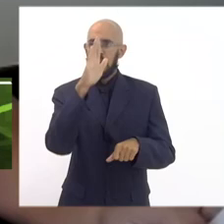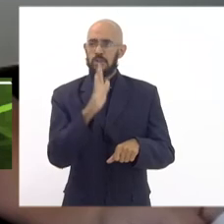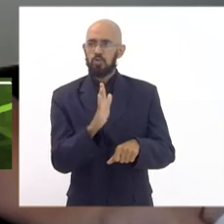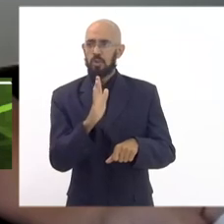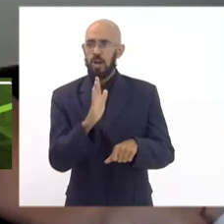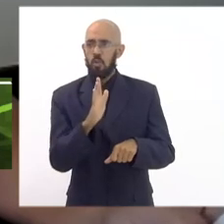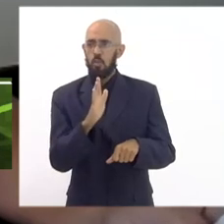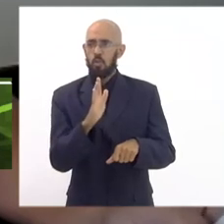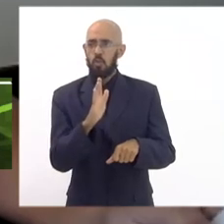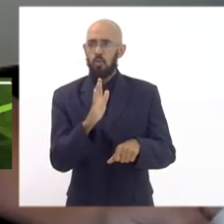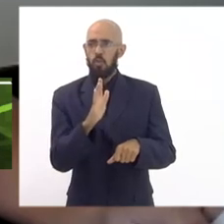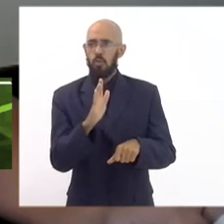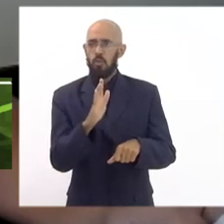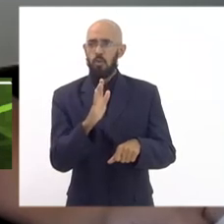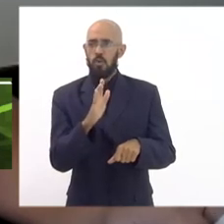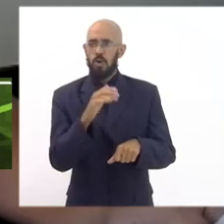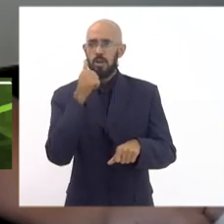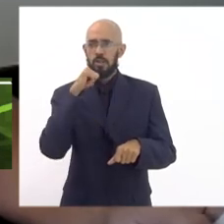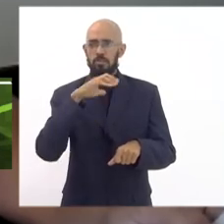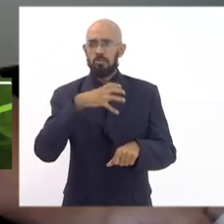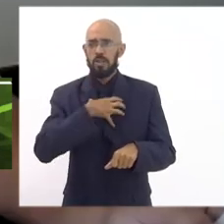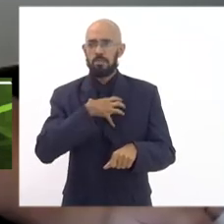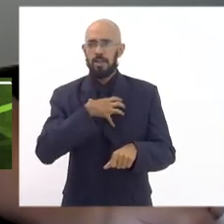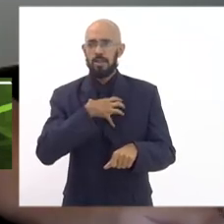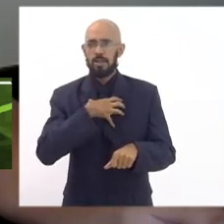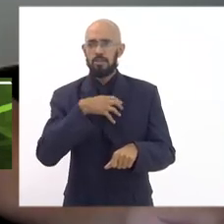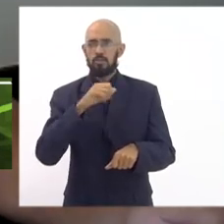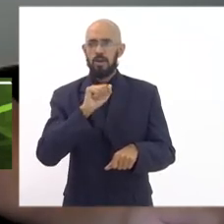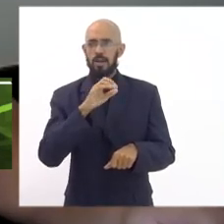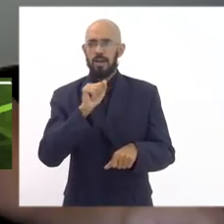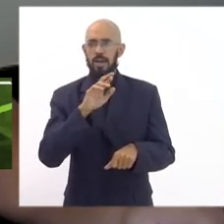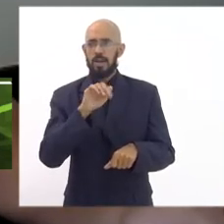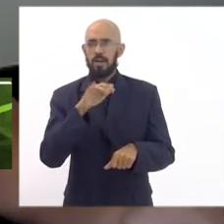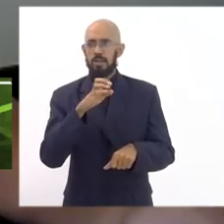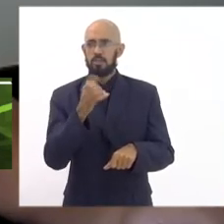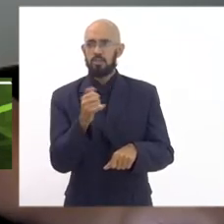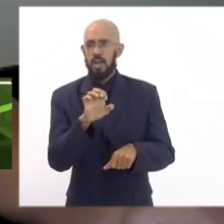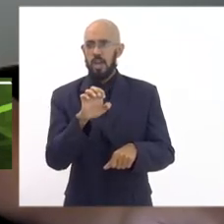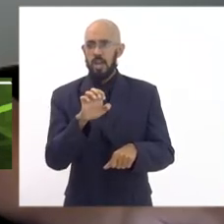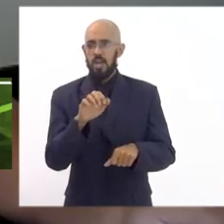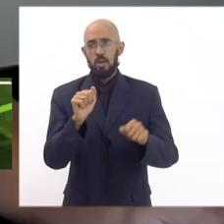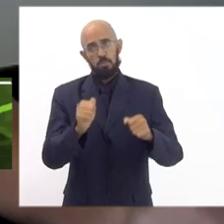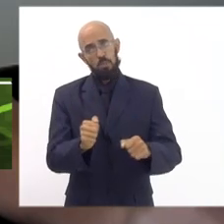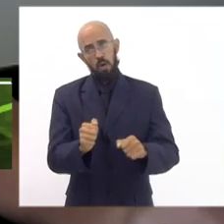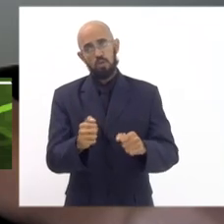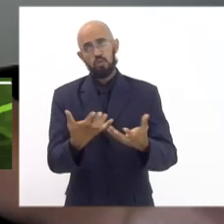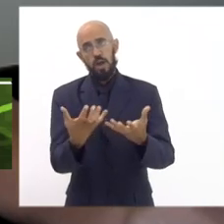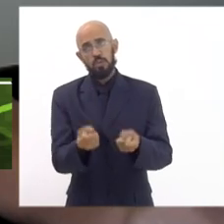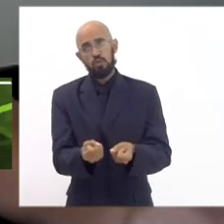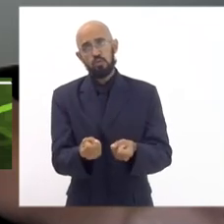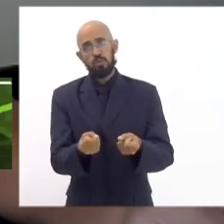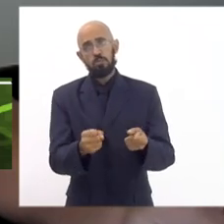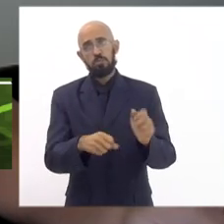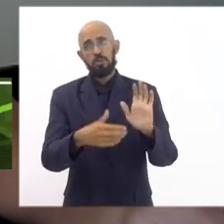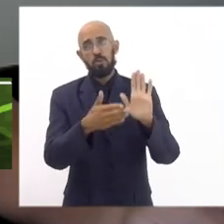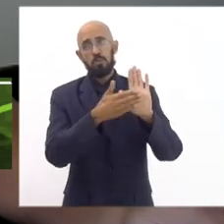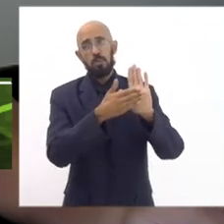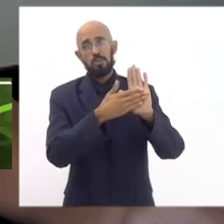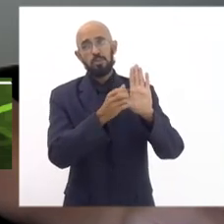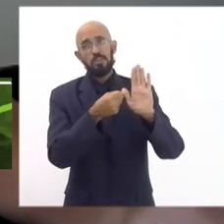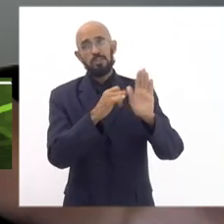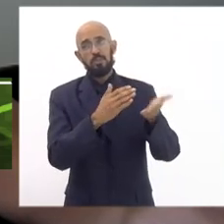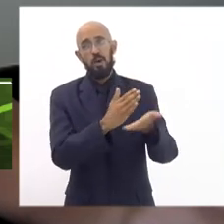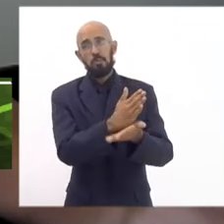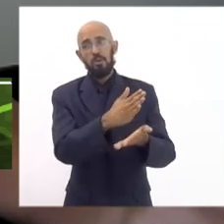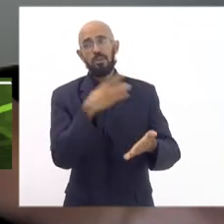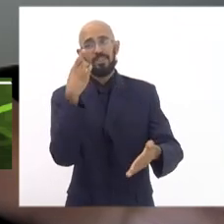nacional das baianas do acarajé. Eu posso até assumir um compromisso que se for eleito deputado federal, faça um